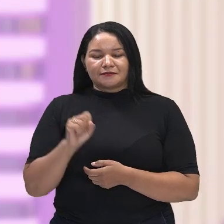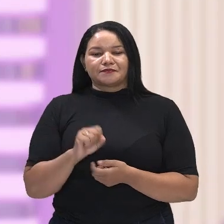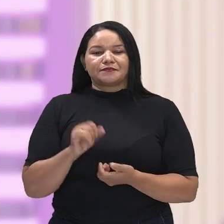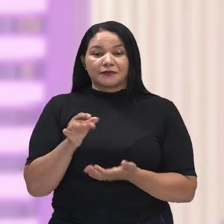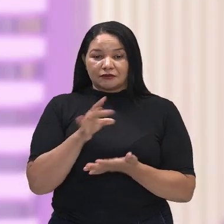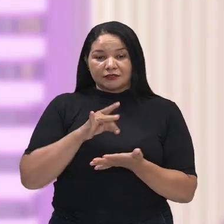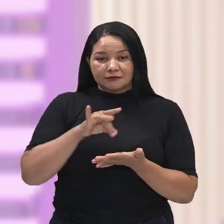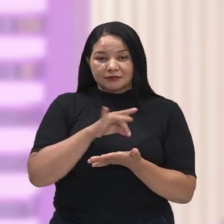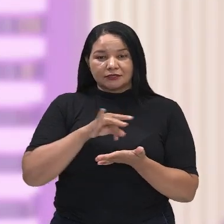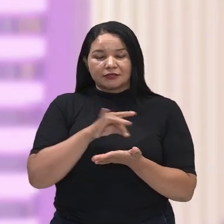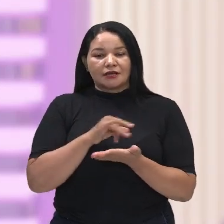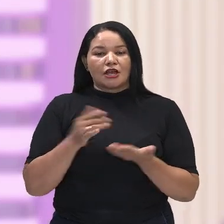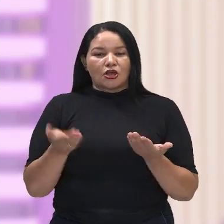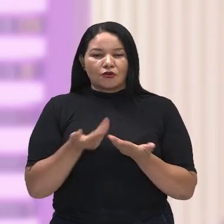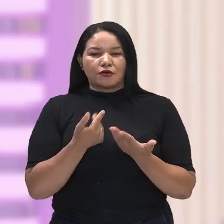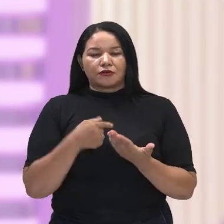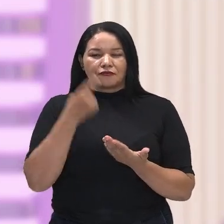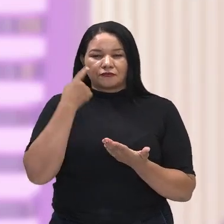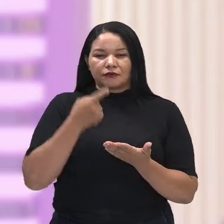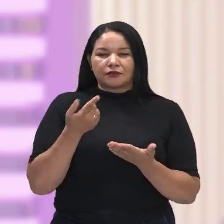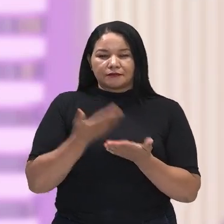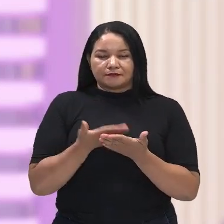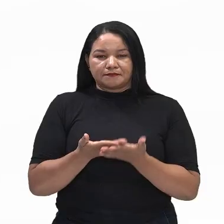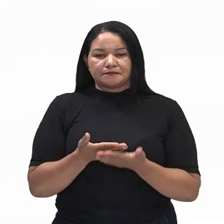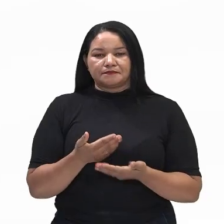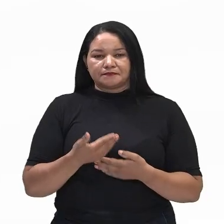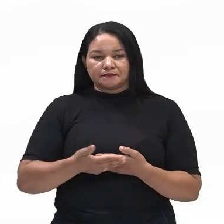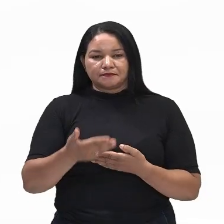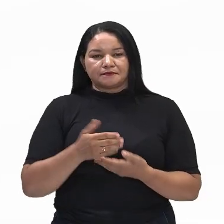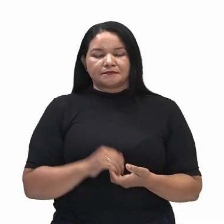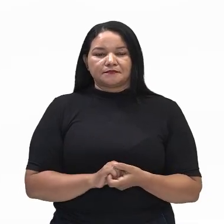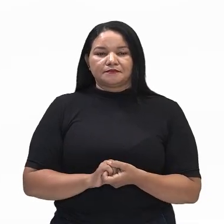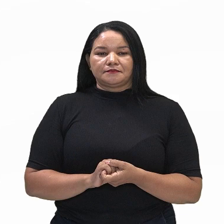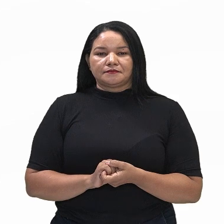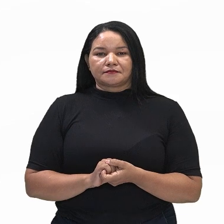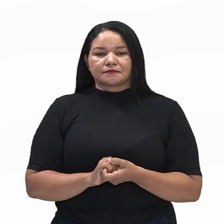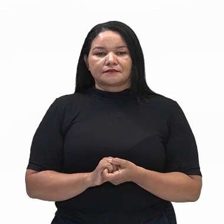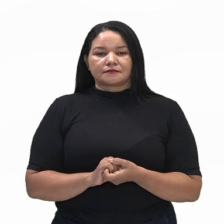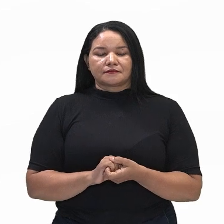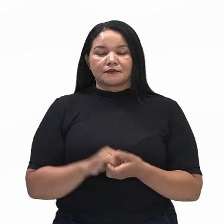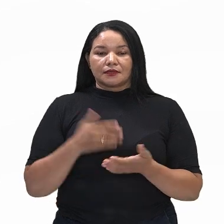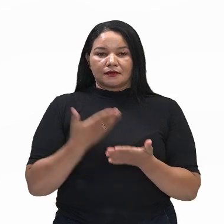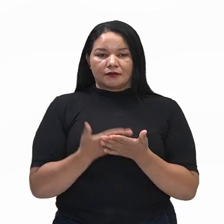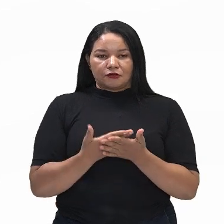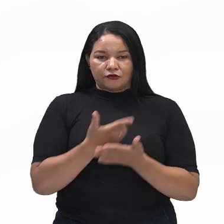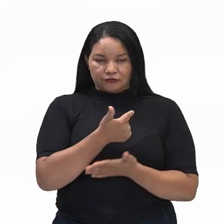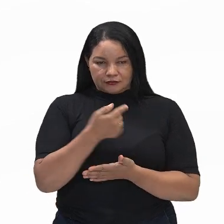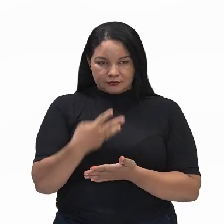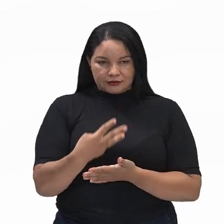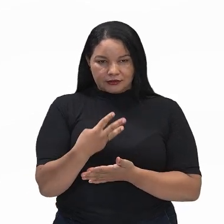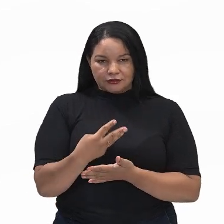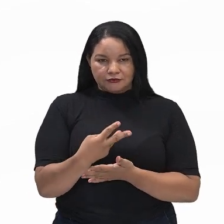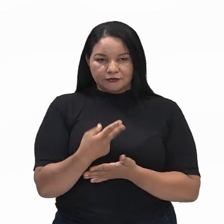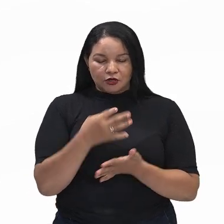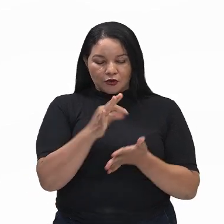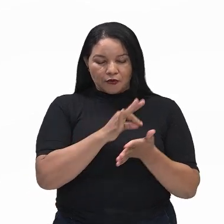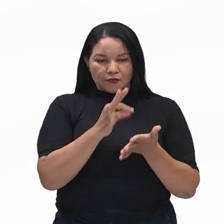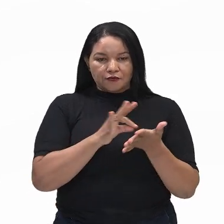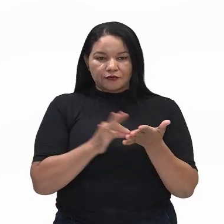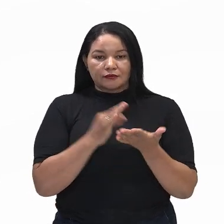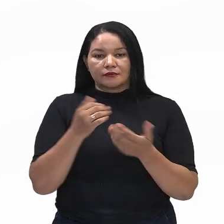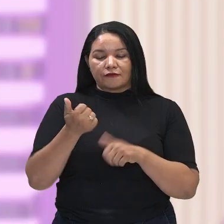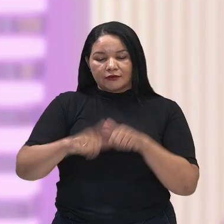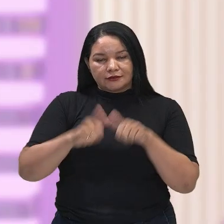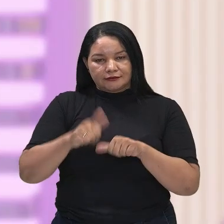CMEAM, e vamos verificar a nossa aula de agora. Nós temos então aí nossa aula de número 23, revisão e